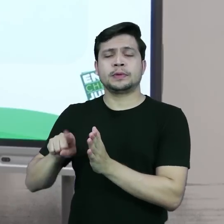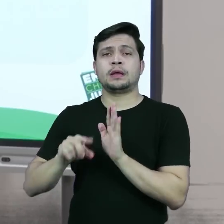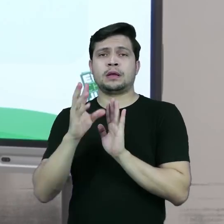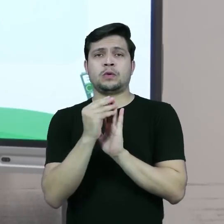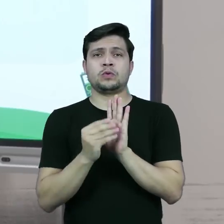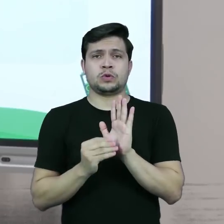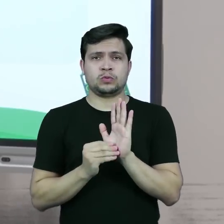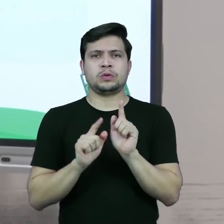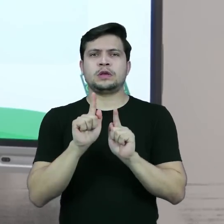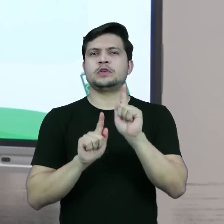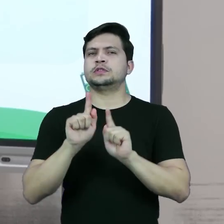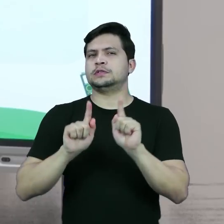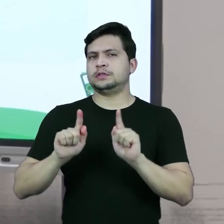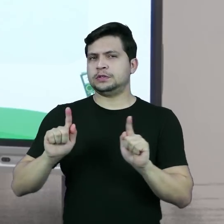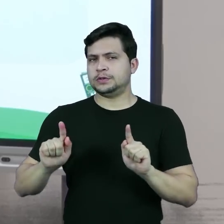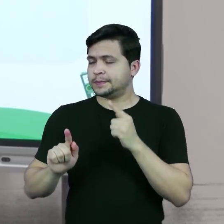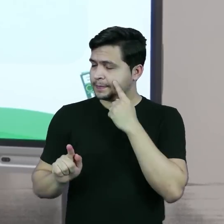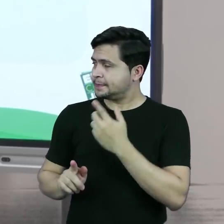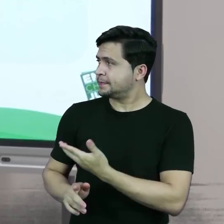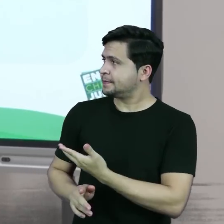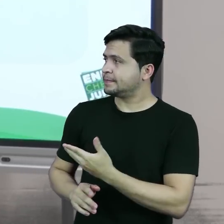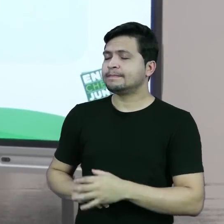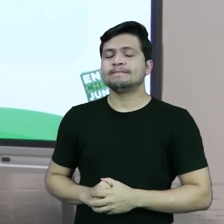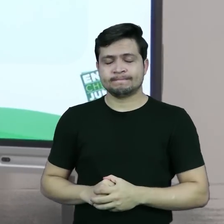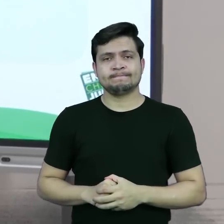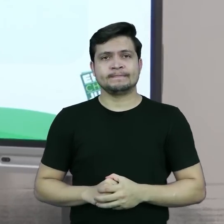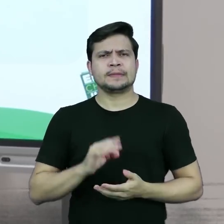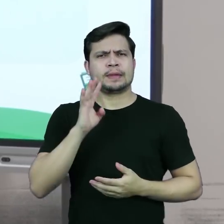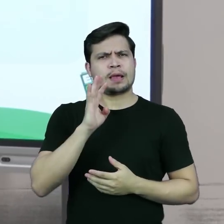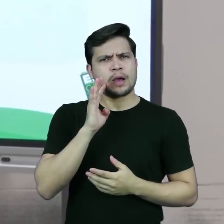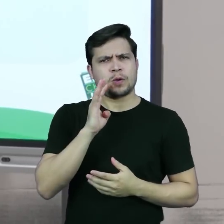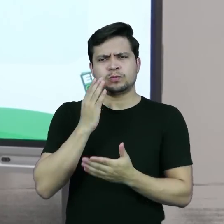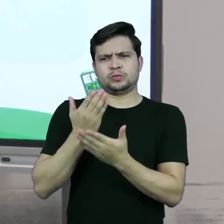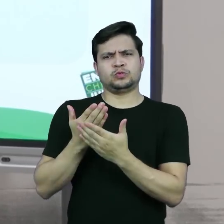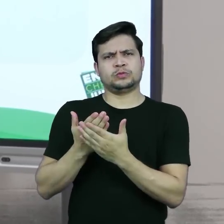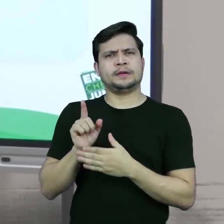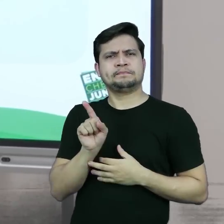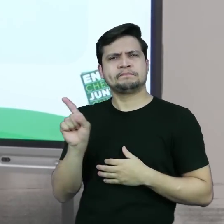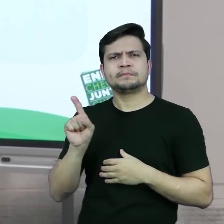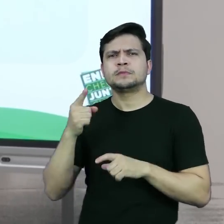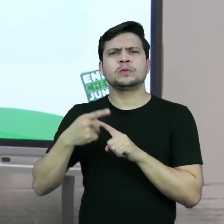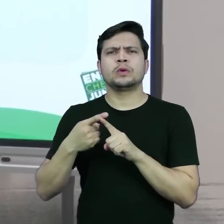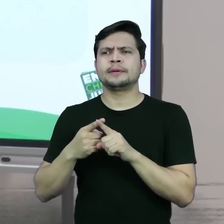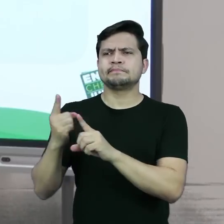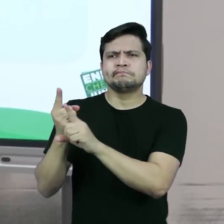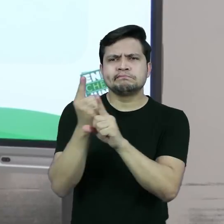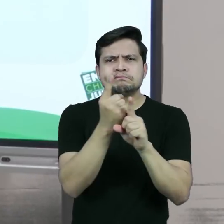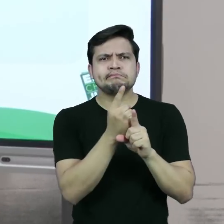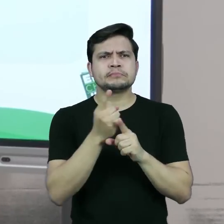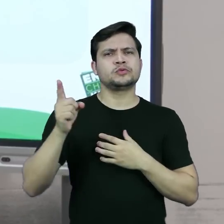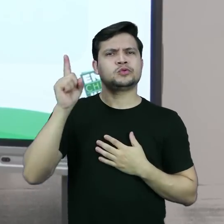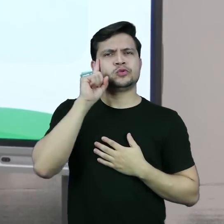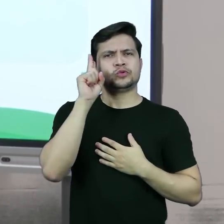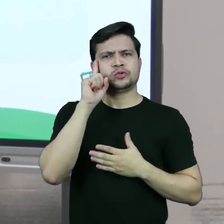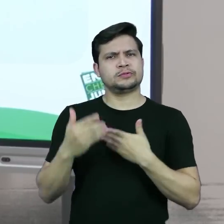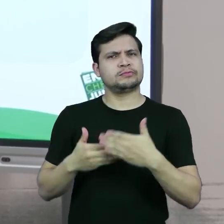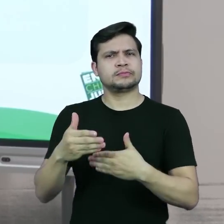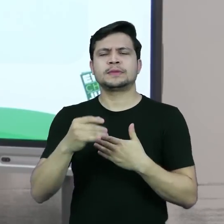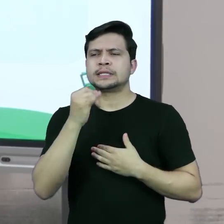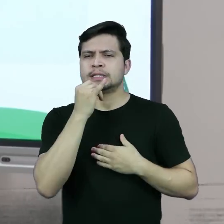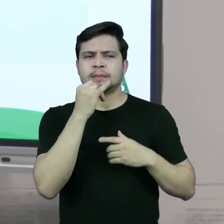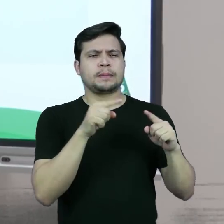estatística, que é um conteúdo muito legal de se trabalhar porque a gente trabalha diariamente com estatística. Quando a gente faz um